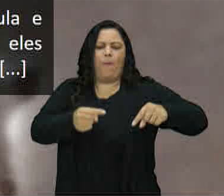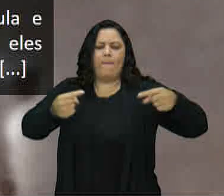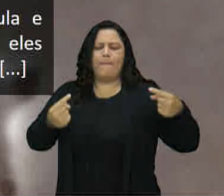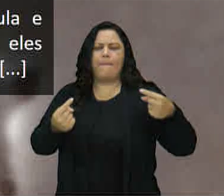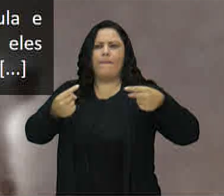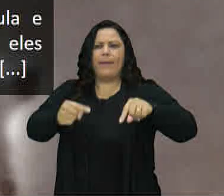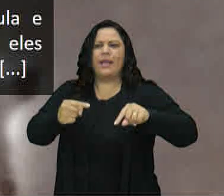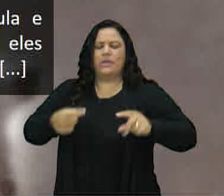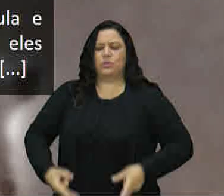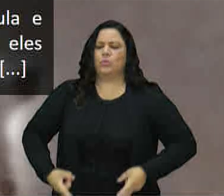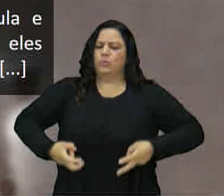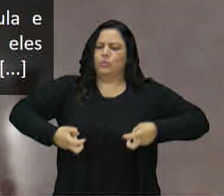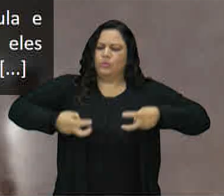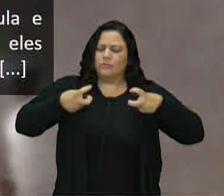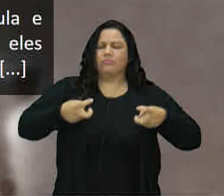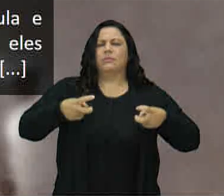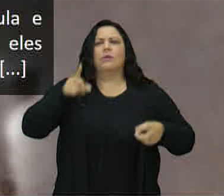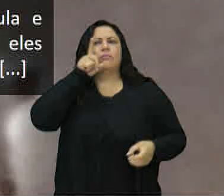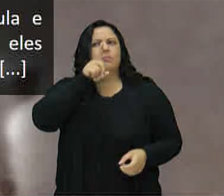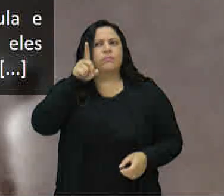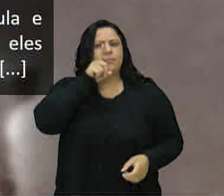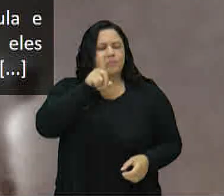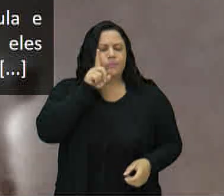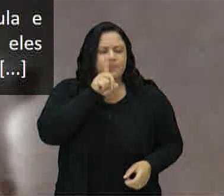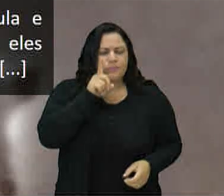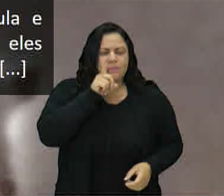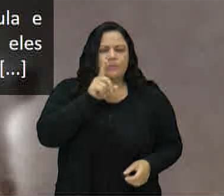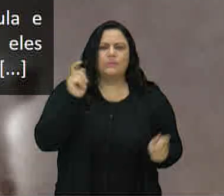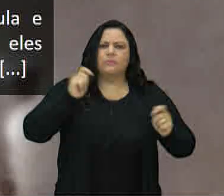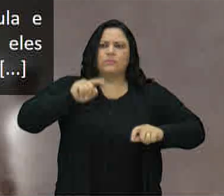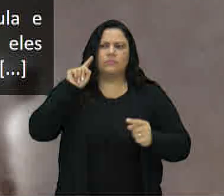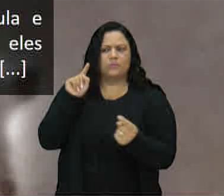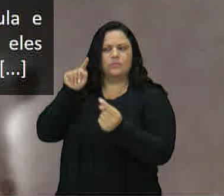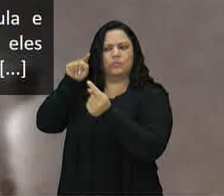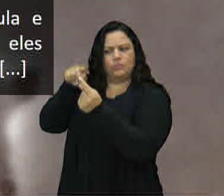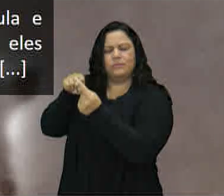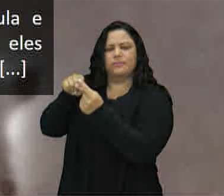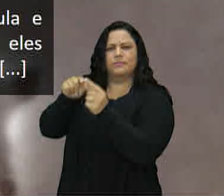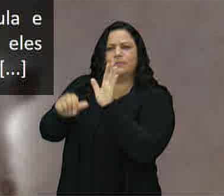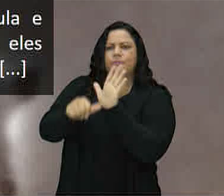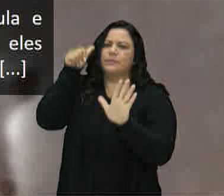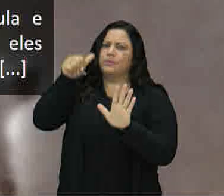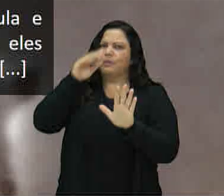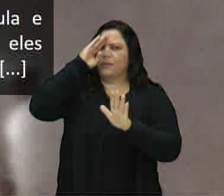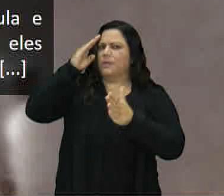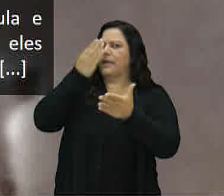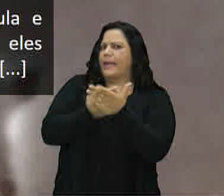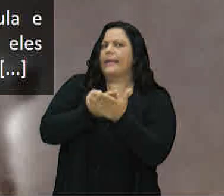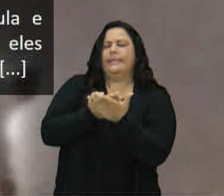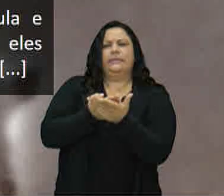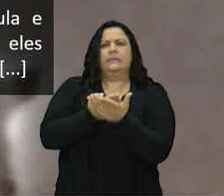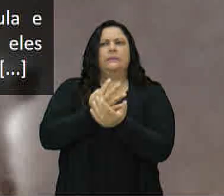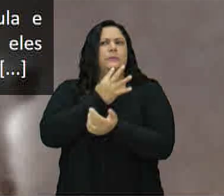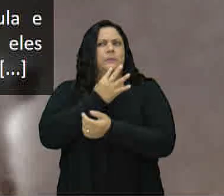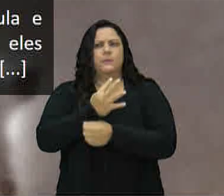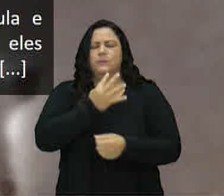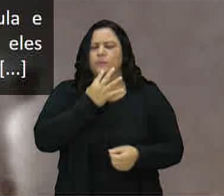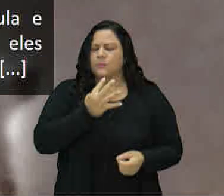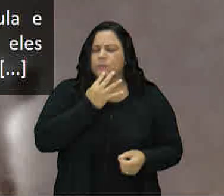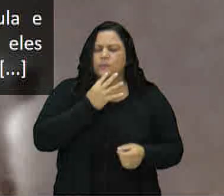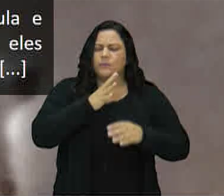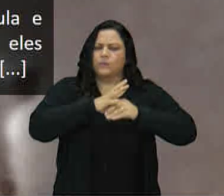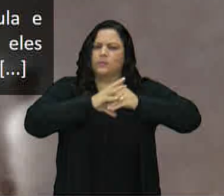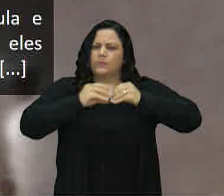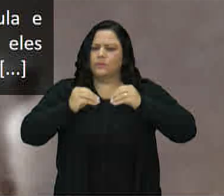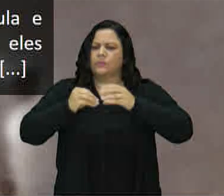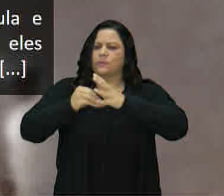eu preferi usar o termo estadunidenses, identificaram pela primeira vez o que eles acreditam que seja um tipo ainda desconhecido de divisão